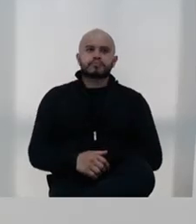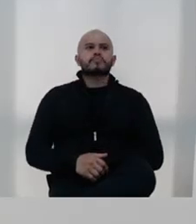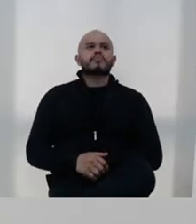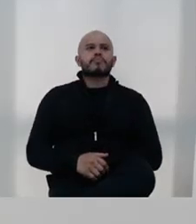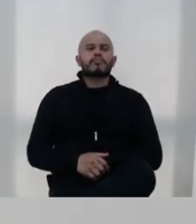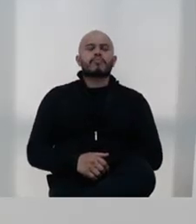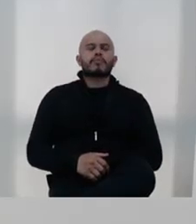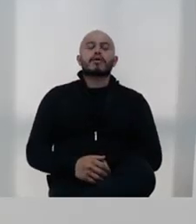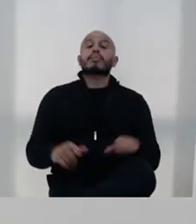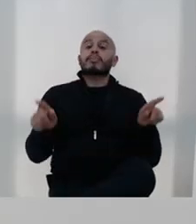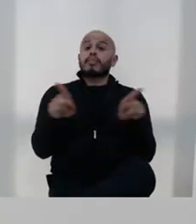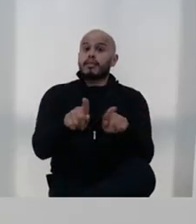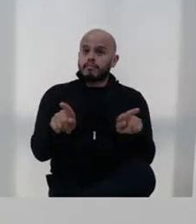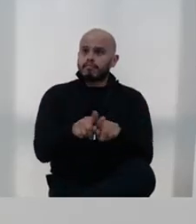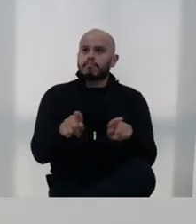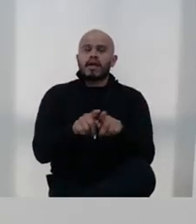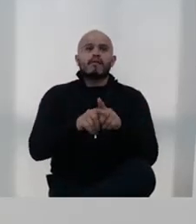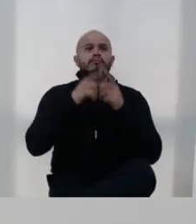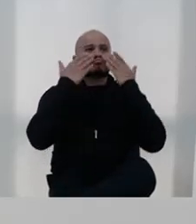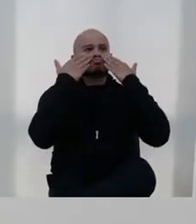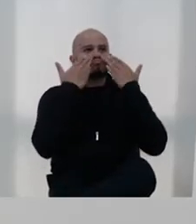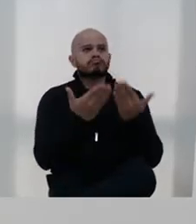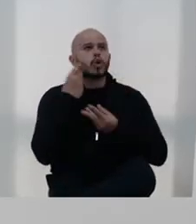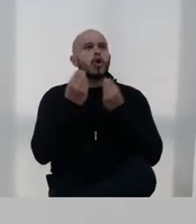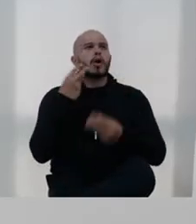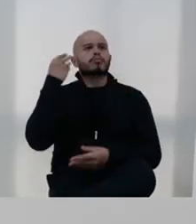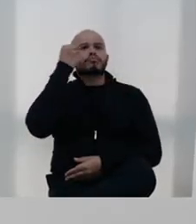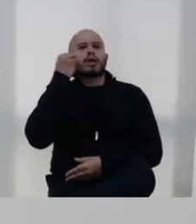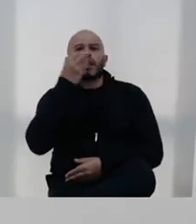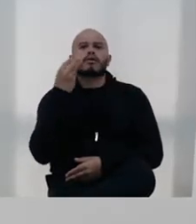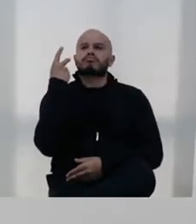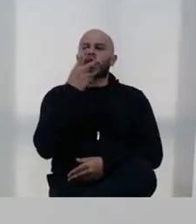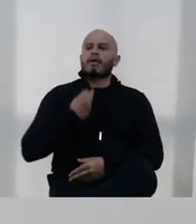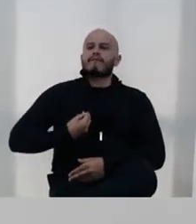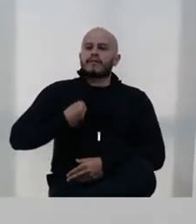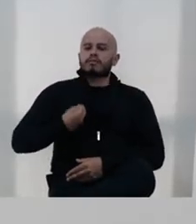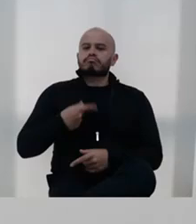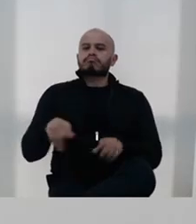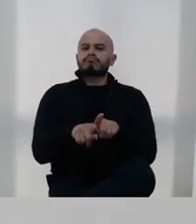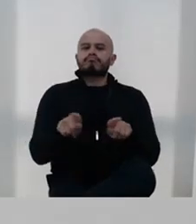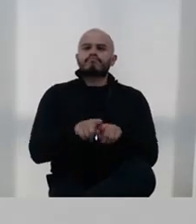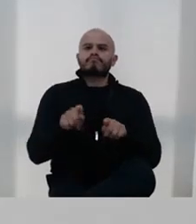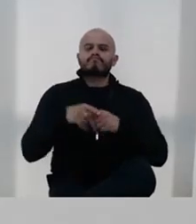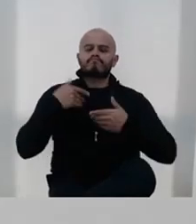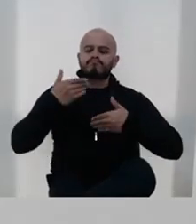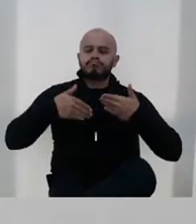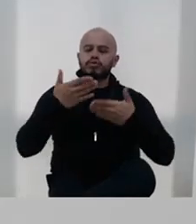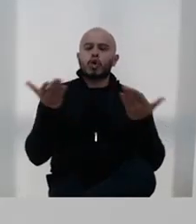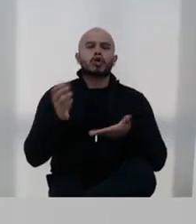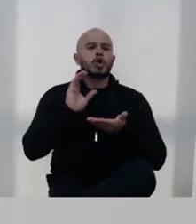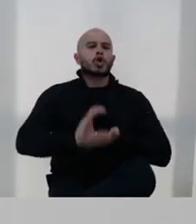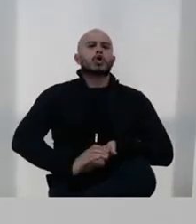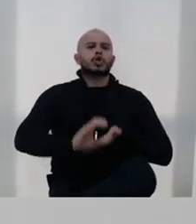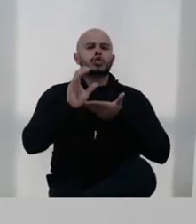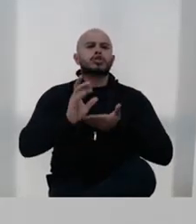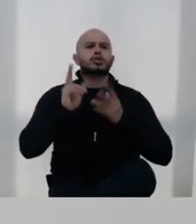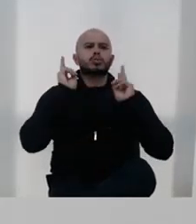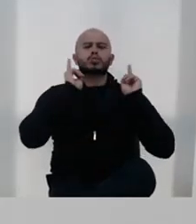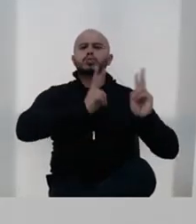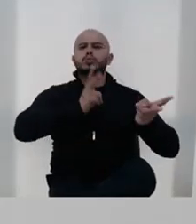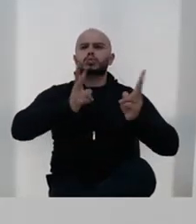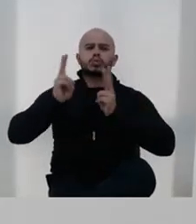e também a realidade desse atendimento, e sempre uma oportunidade, através das sessões do Conselho que nós estamos fazendo nesse período